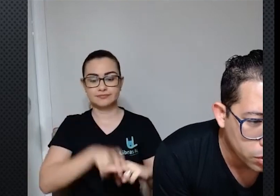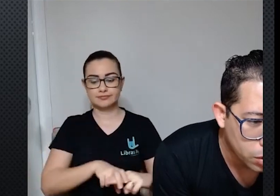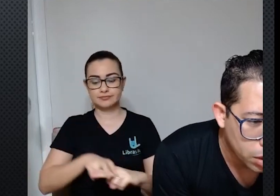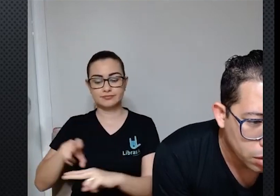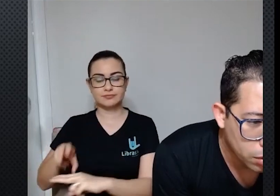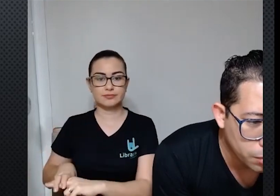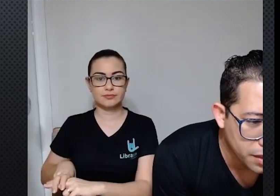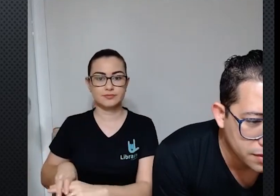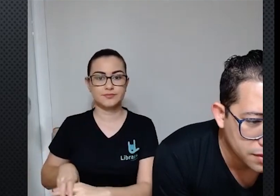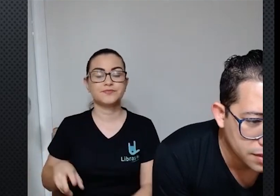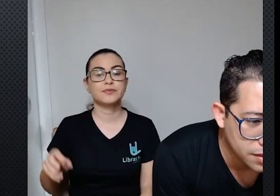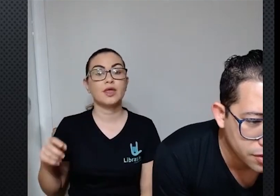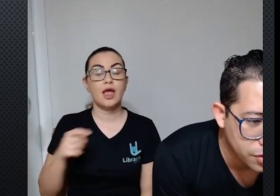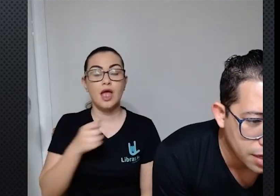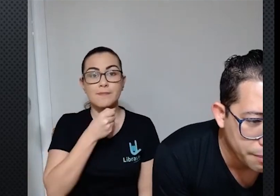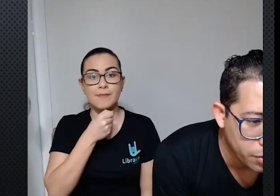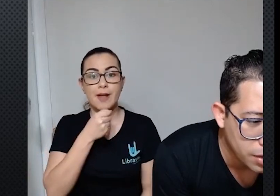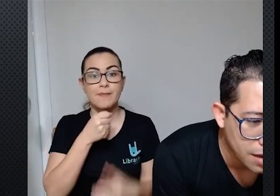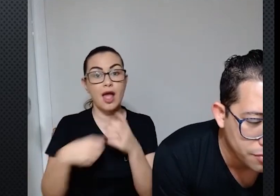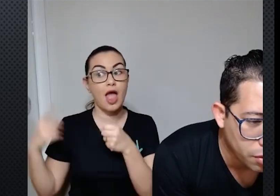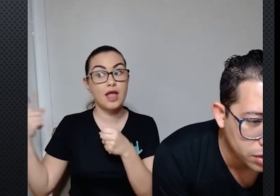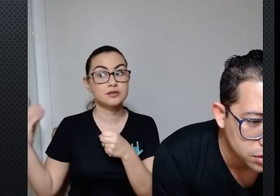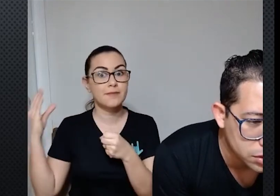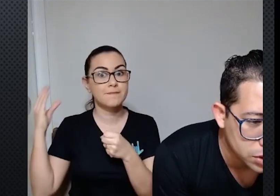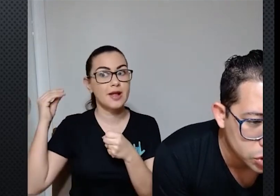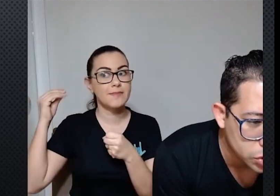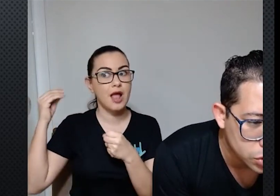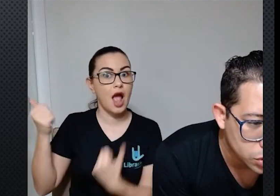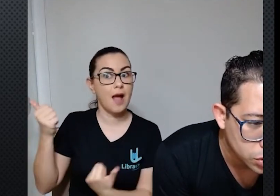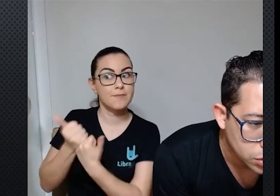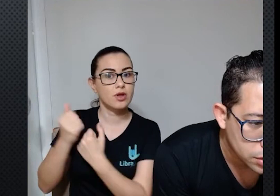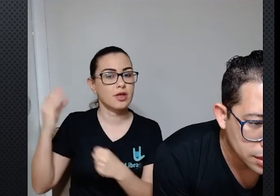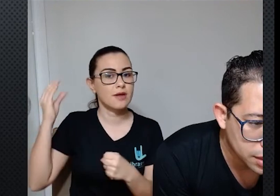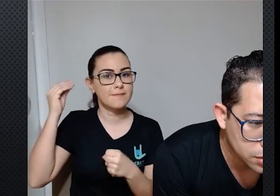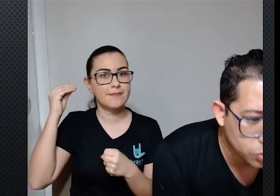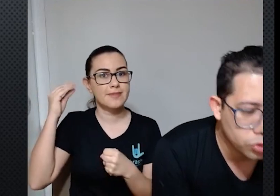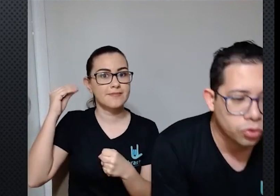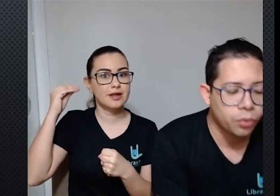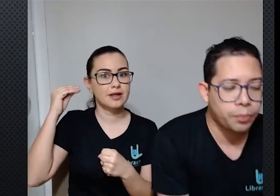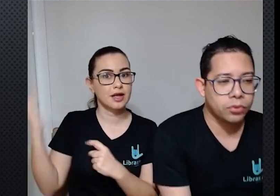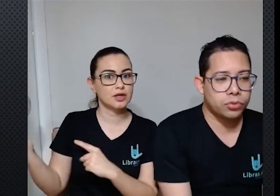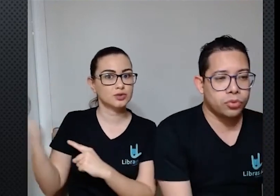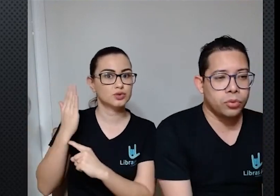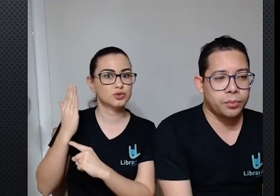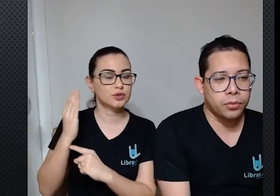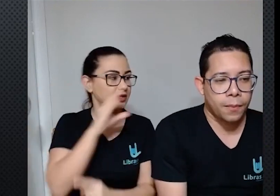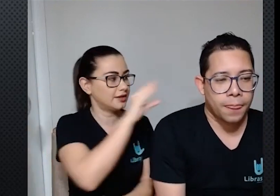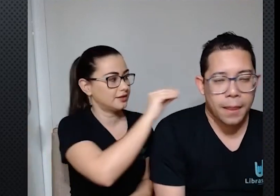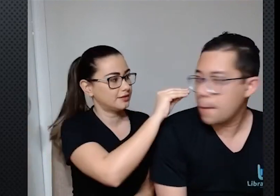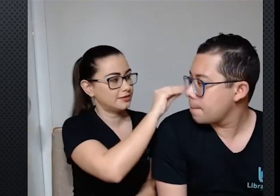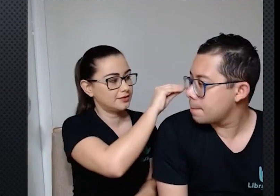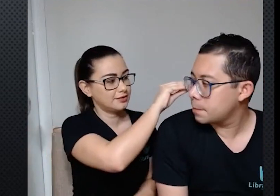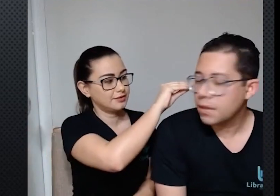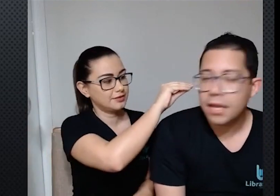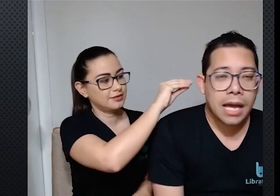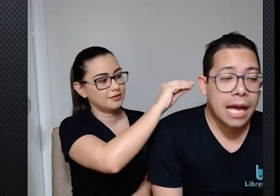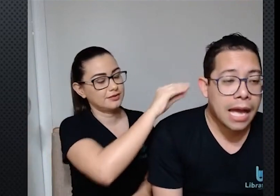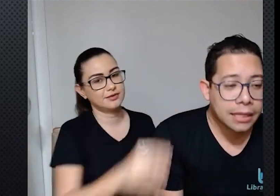sopro, quando precisa-se de apoio na voz. A questão do sopro. Aqui.